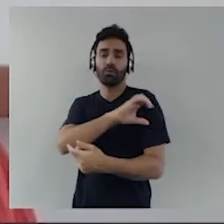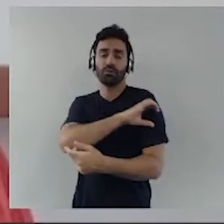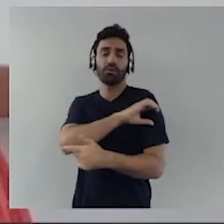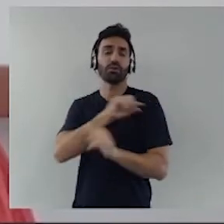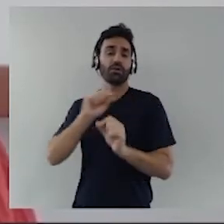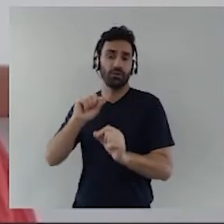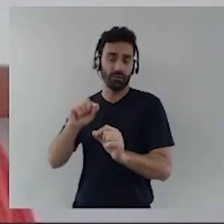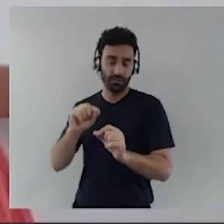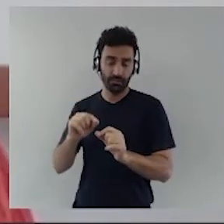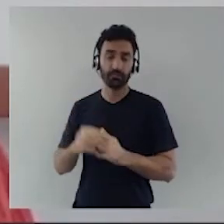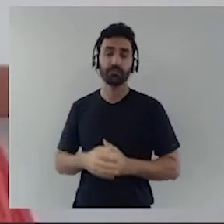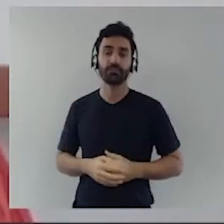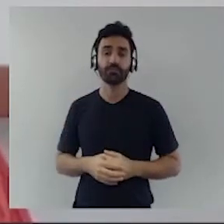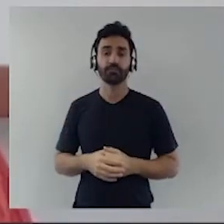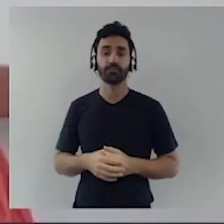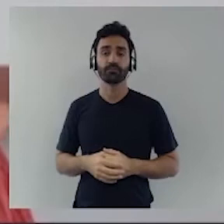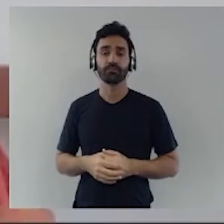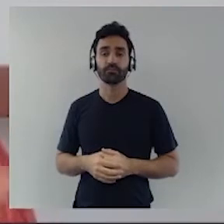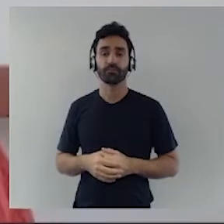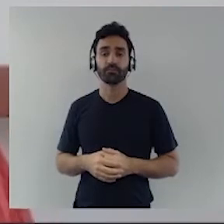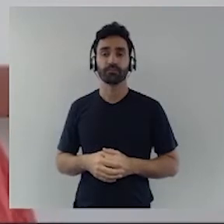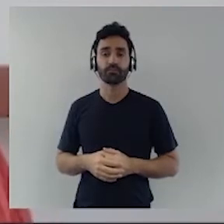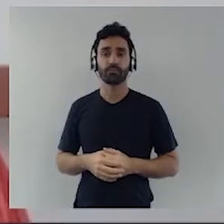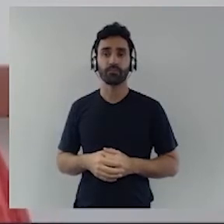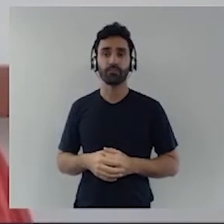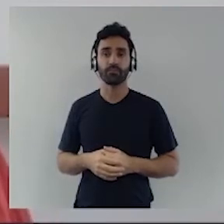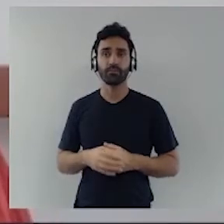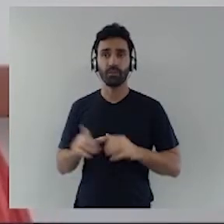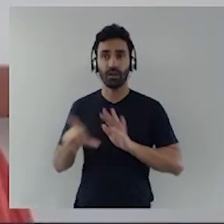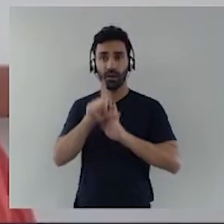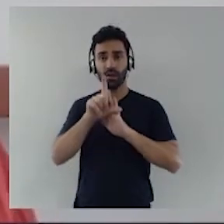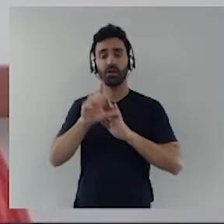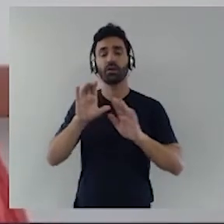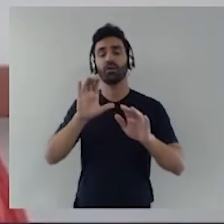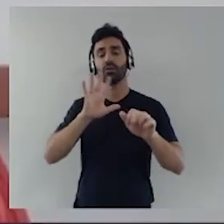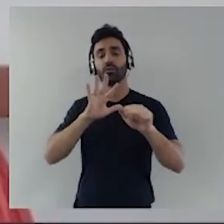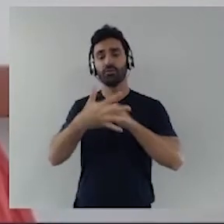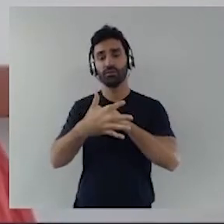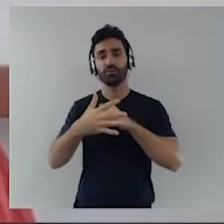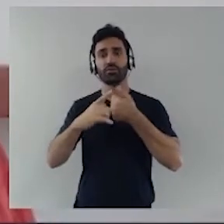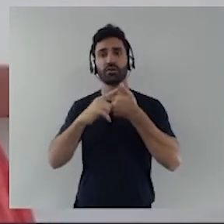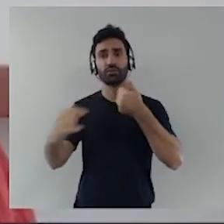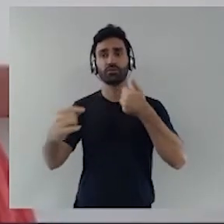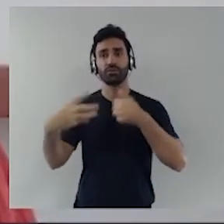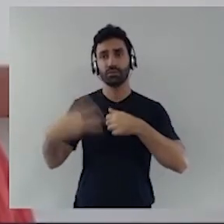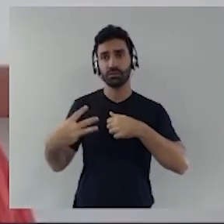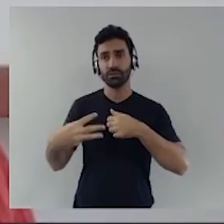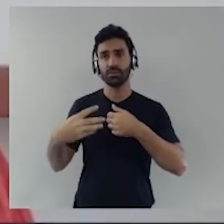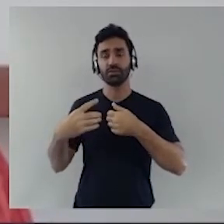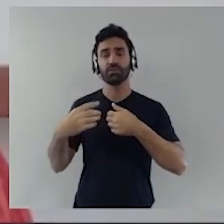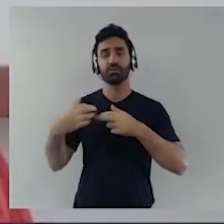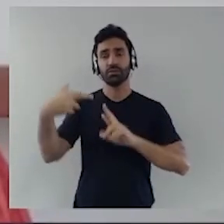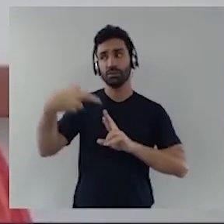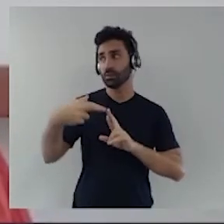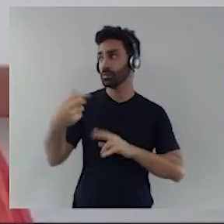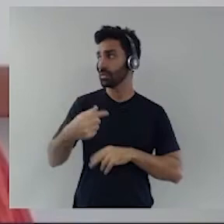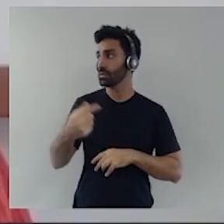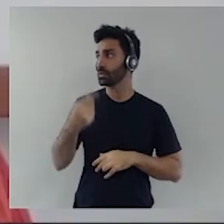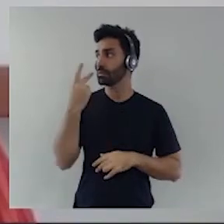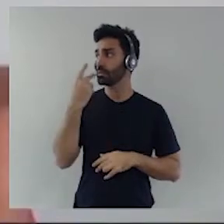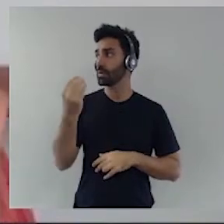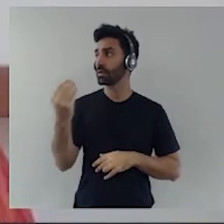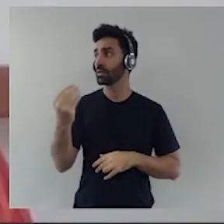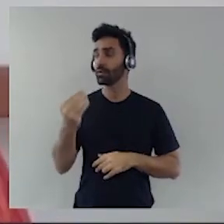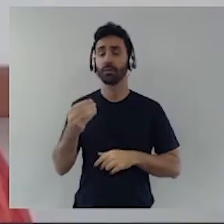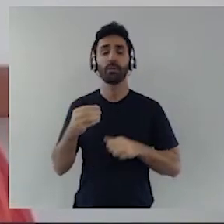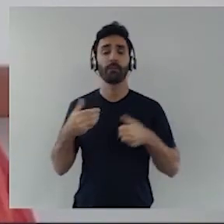numa interpretação da lei do convívio artigo 3º inciso sétimo para que o ministério da saúde